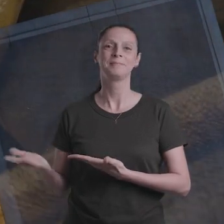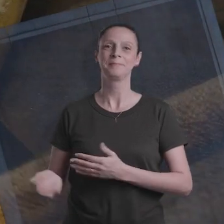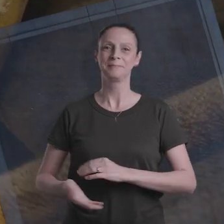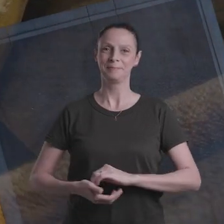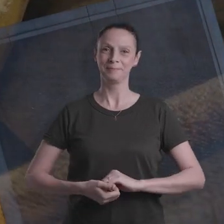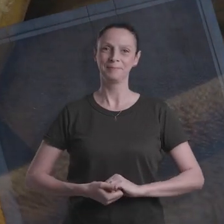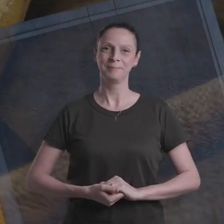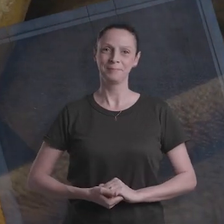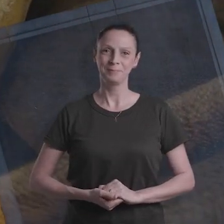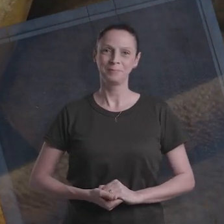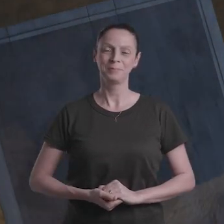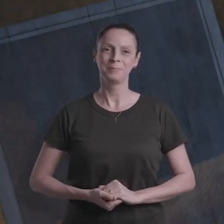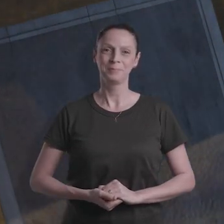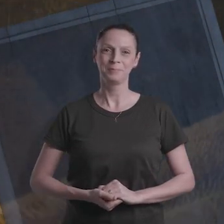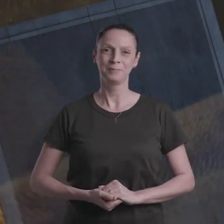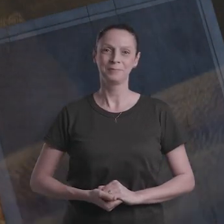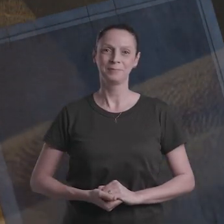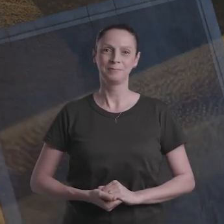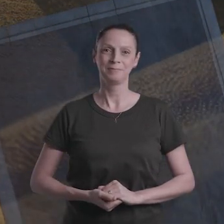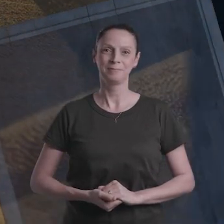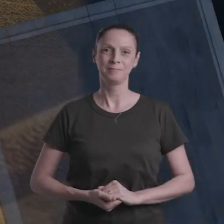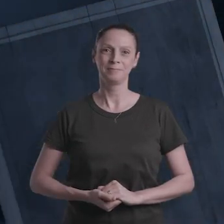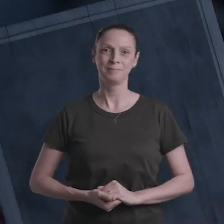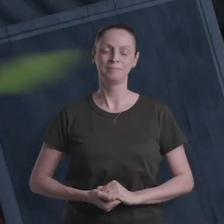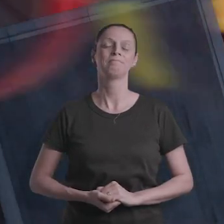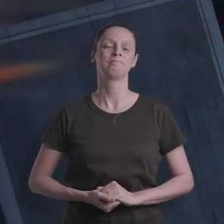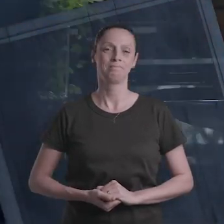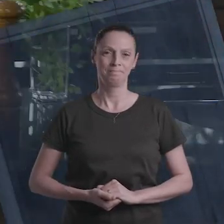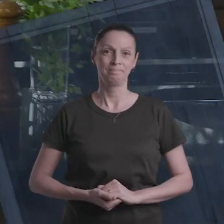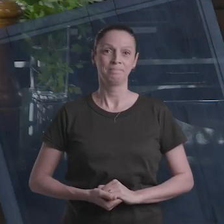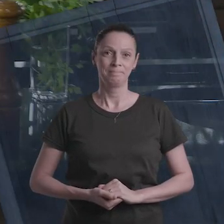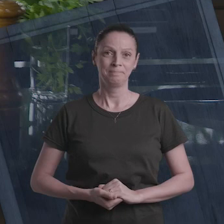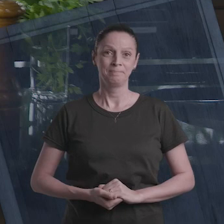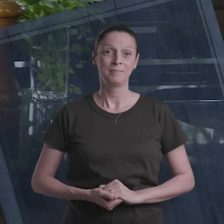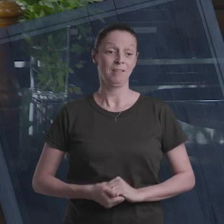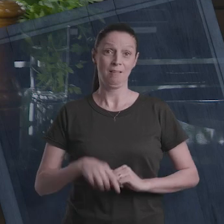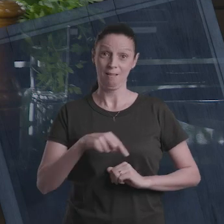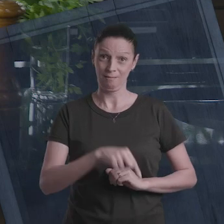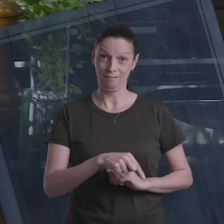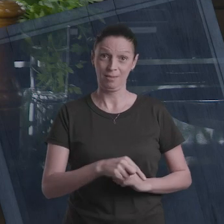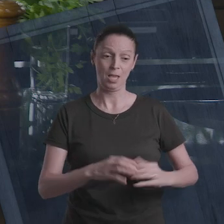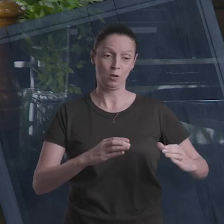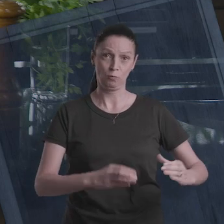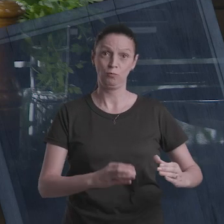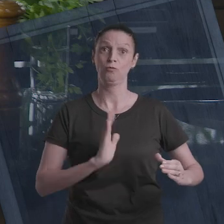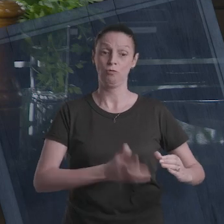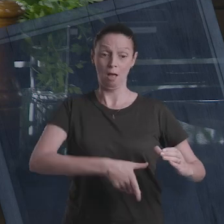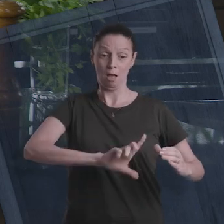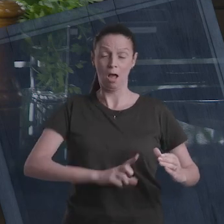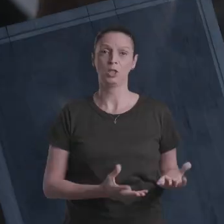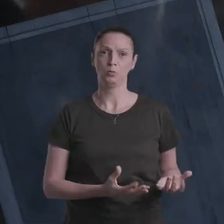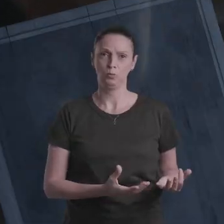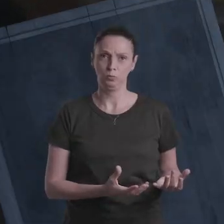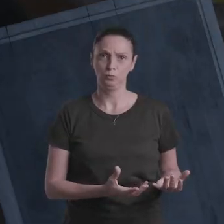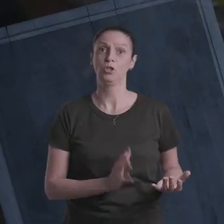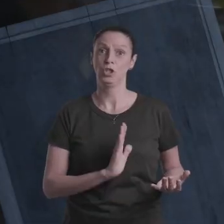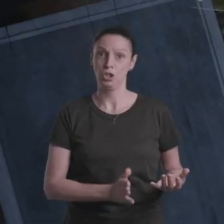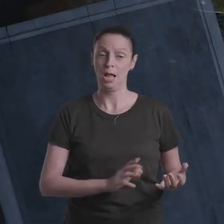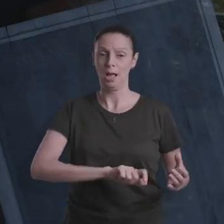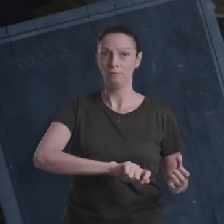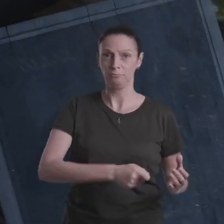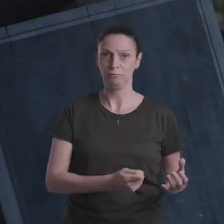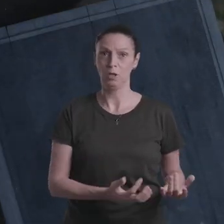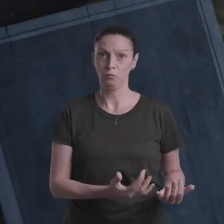de sopa de azeite e sal e pimenta a gosto. Eu já deixei a nossa frigideira pré-aquecida, vou